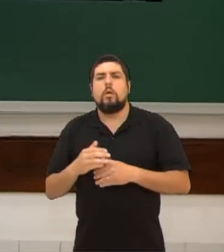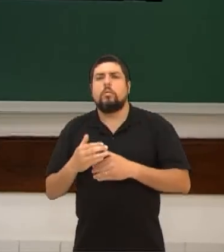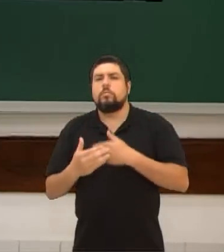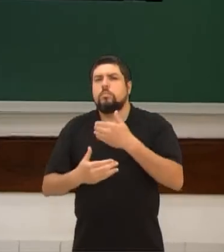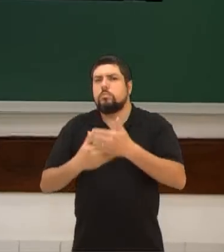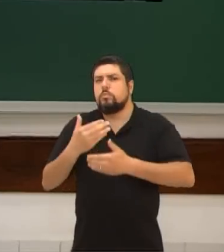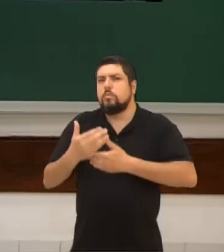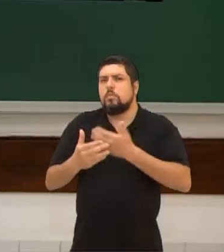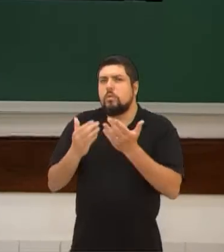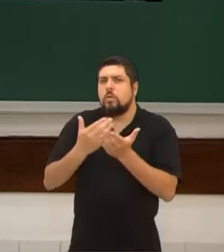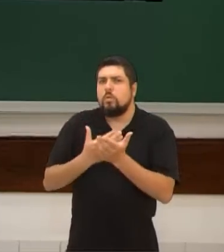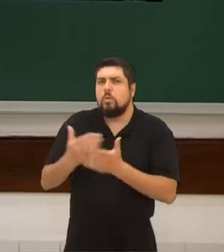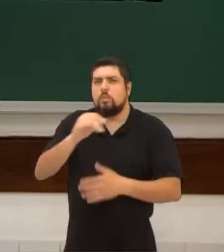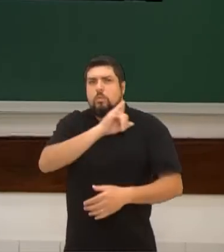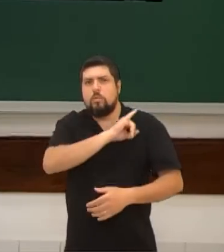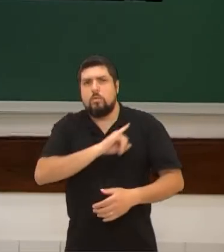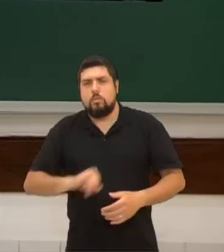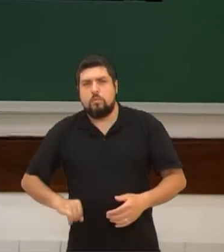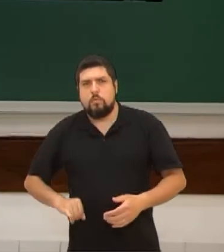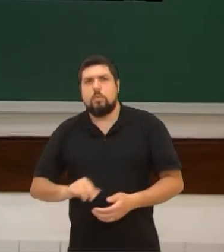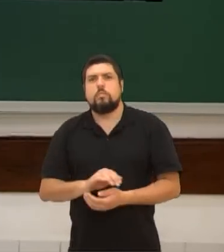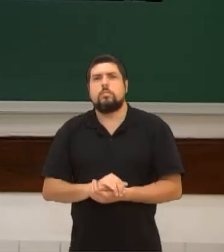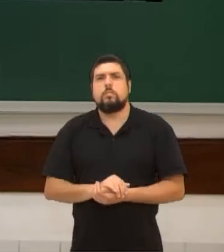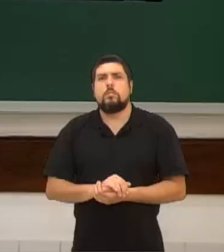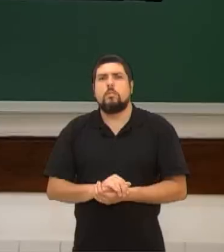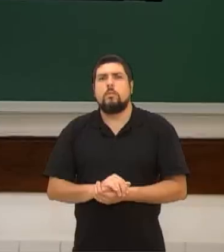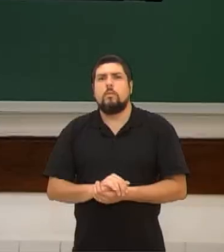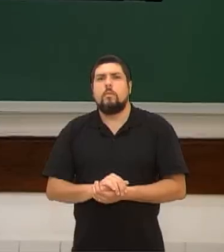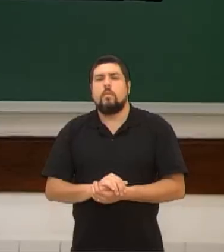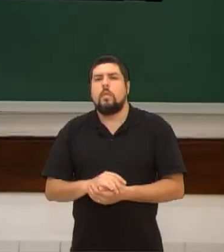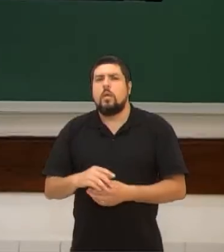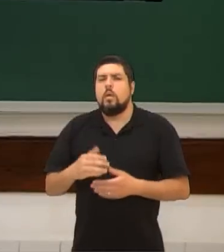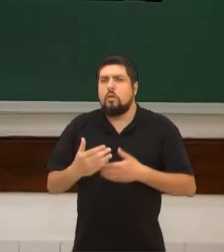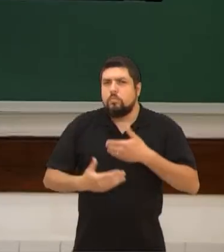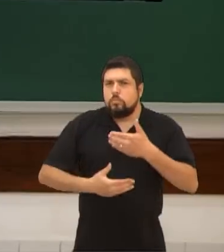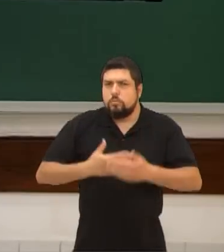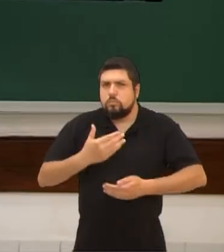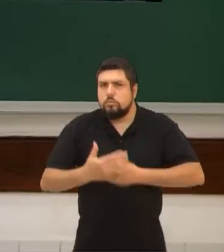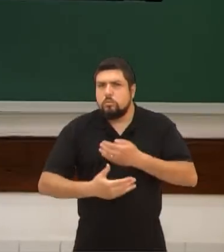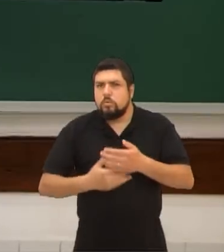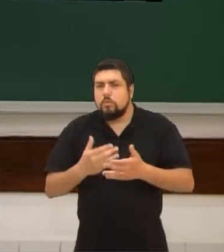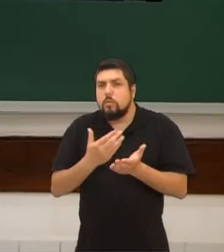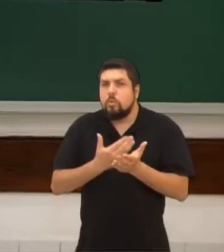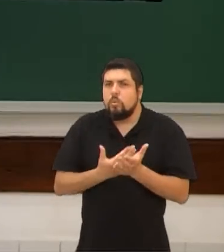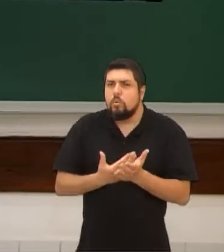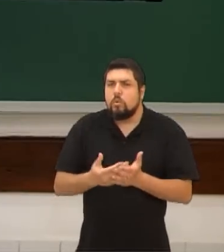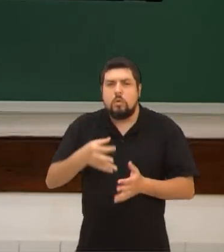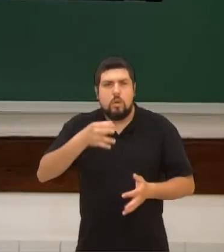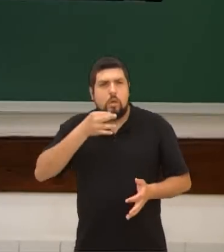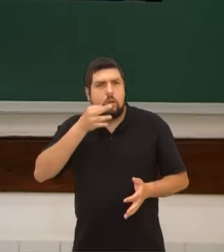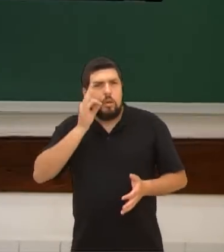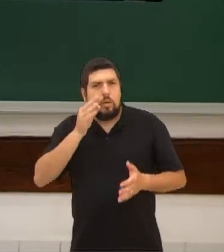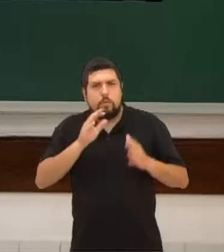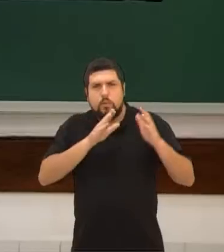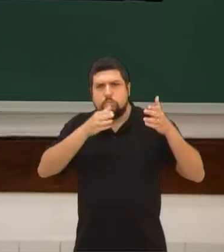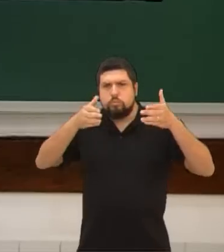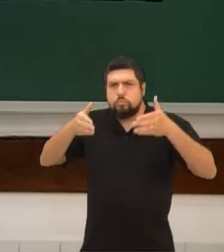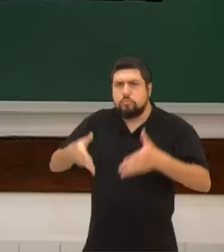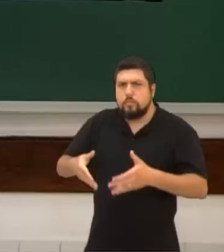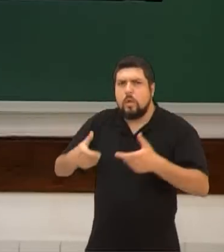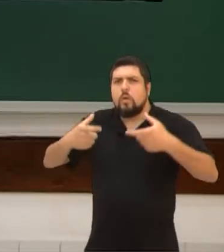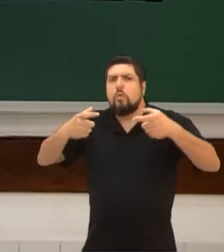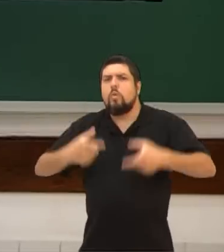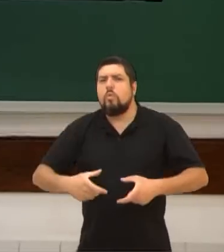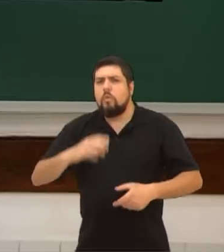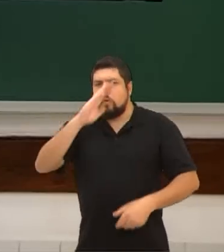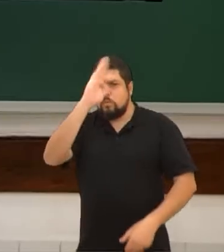período aqui imperial. Quando você tem essa produção cafeeira, e esse café se concentrando principalmente na região